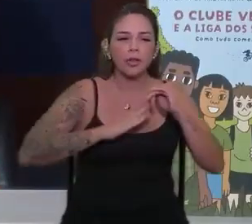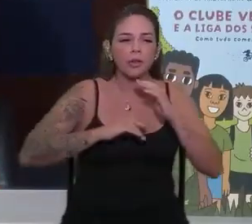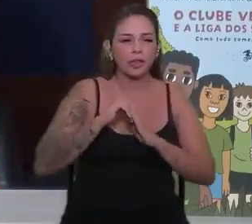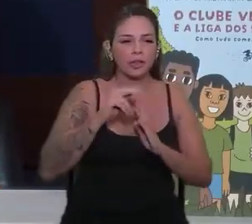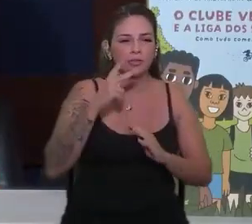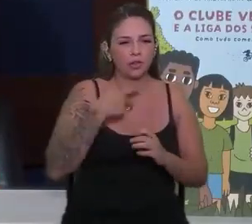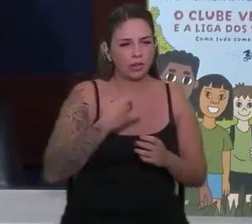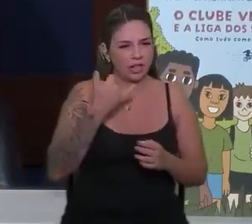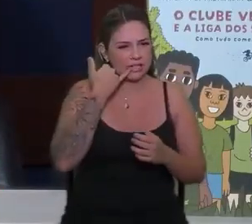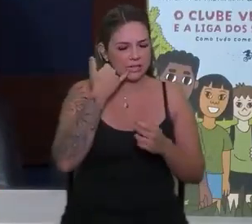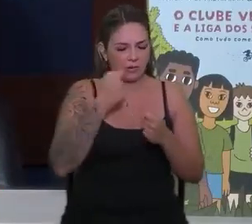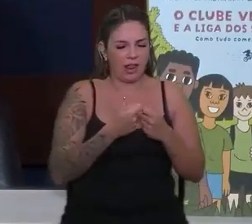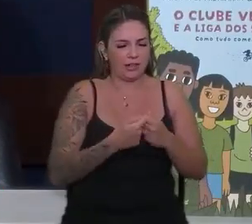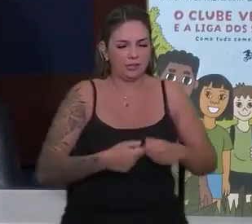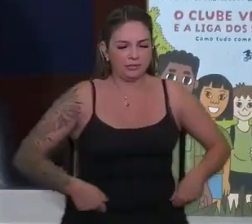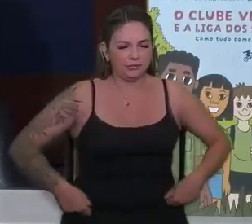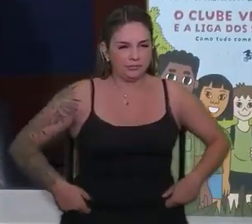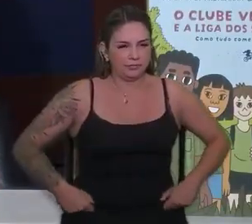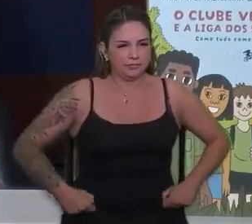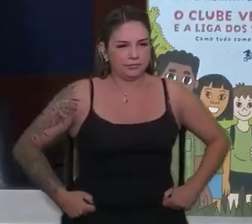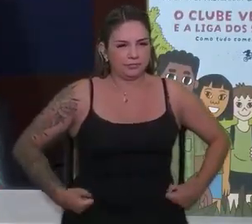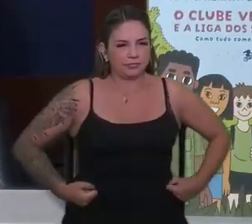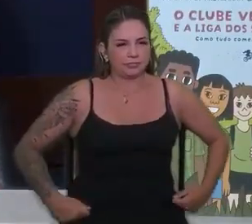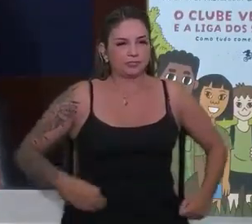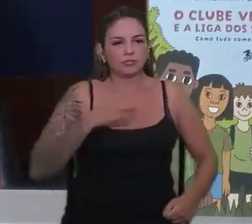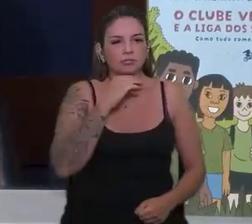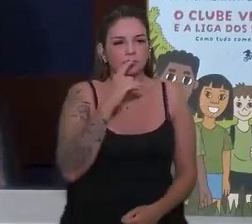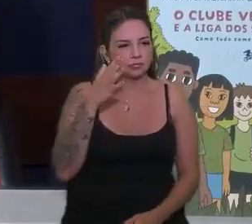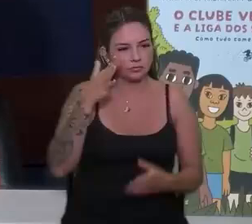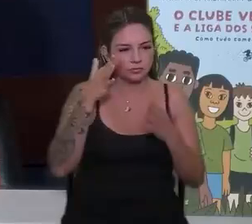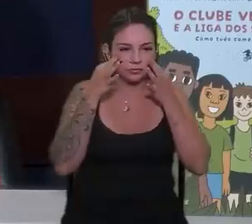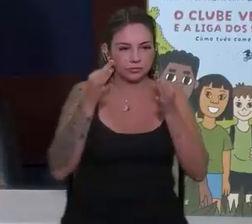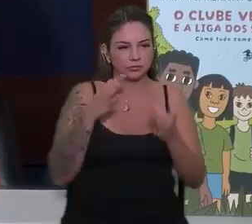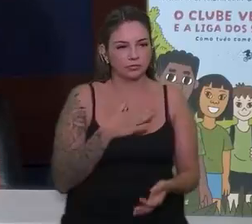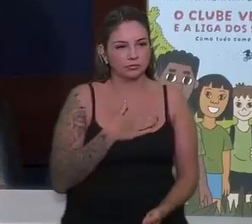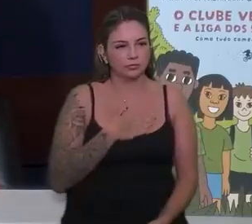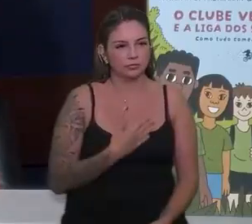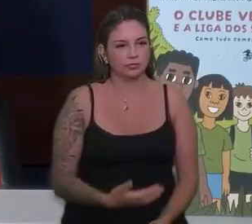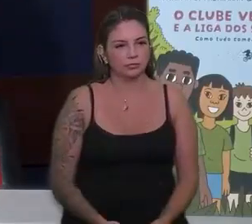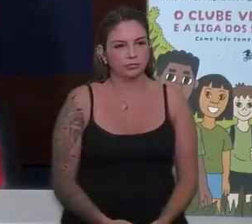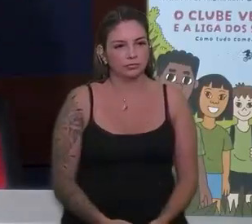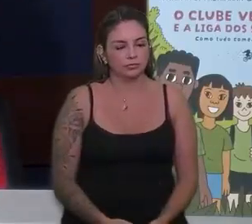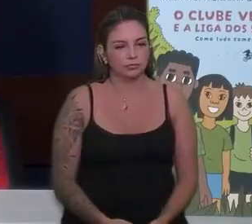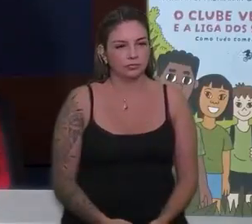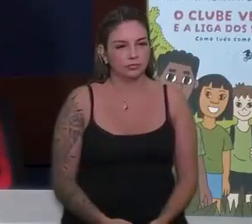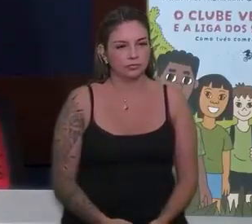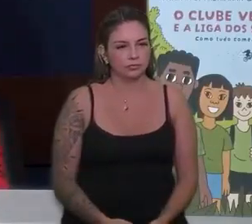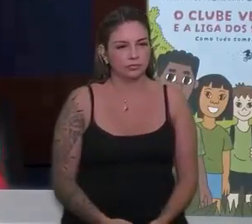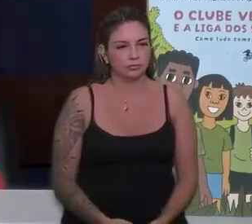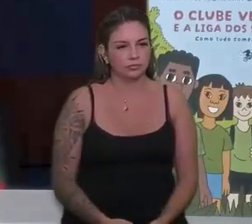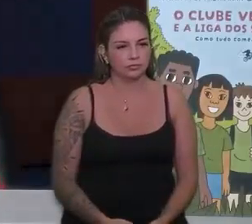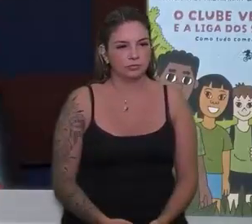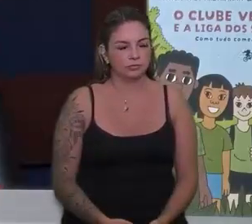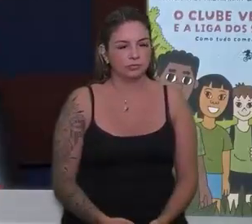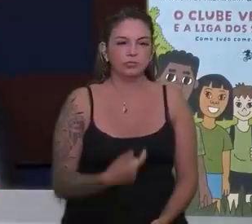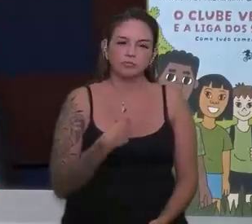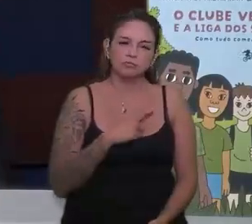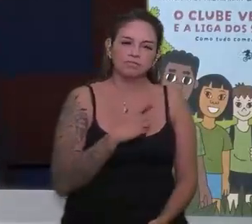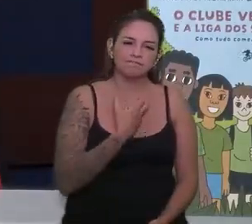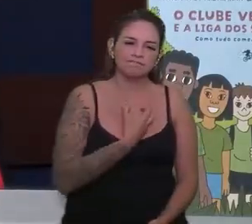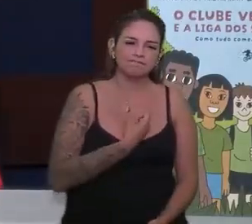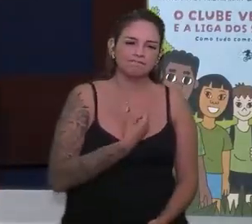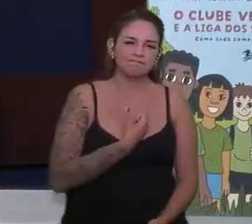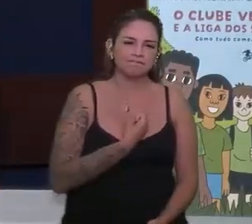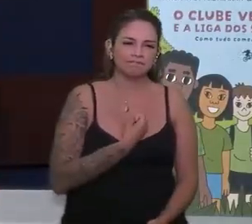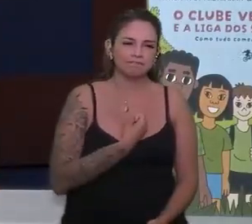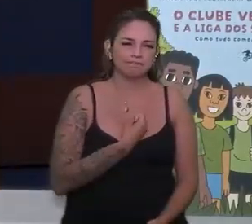ser um celular. Eu falei, por quê? Porque aí meu pai e minha mãe iam prestar atenção em mim. Eu fiquei estarrecida, porque eu